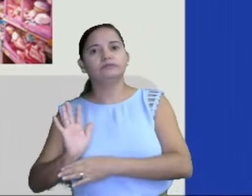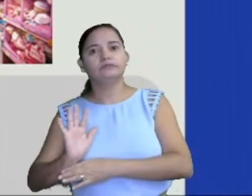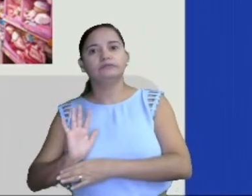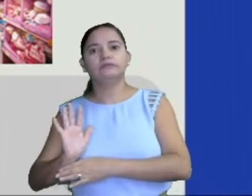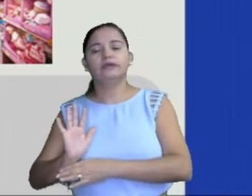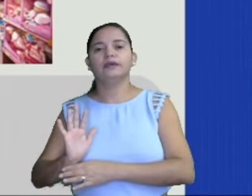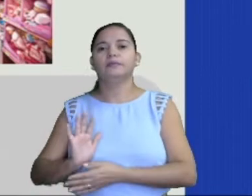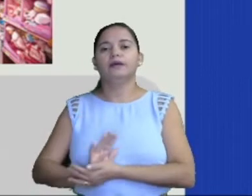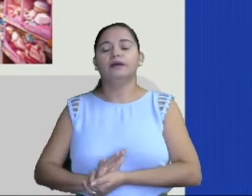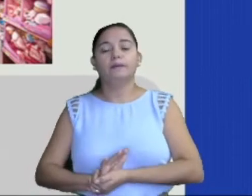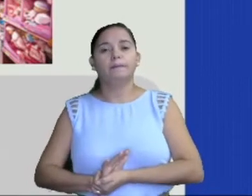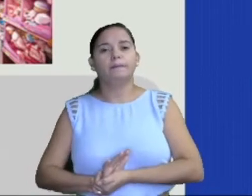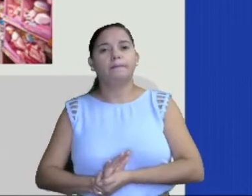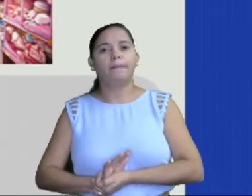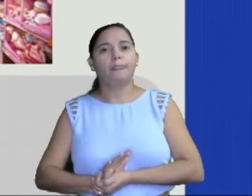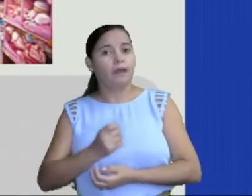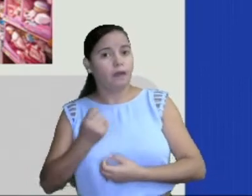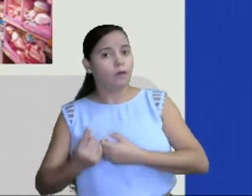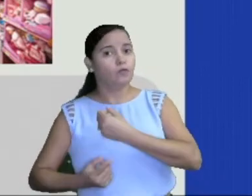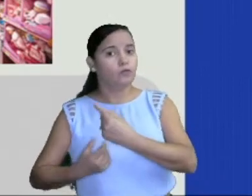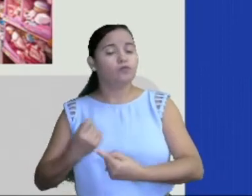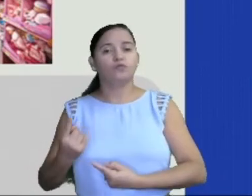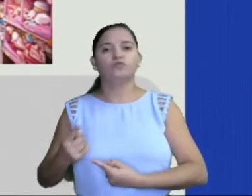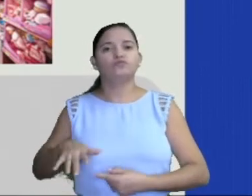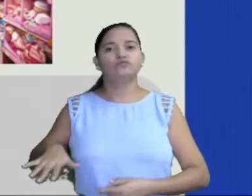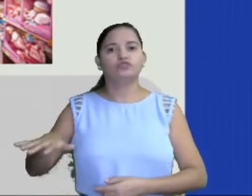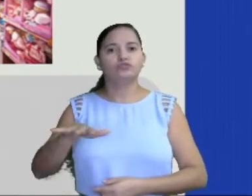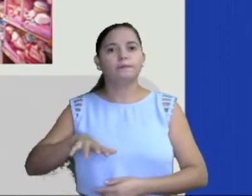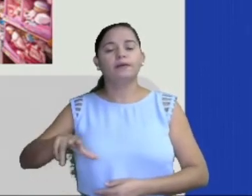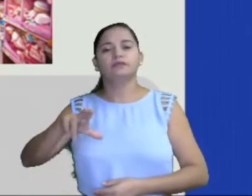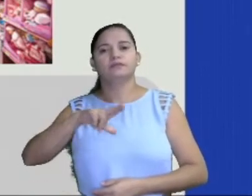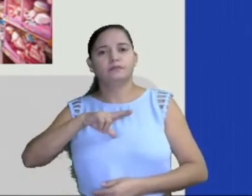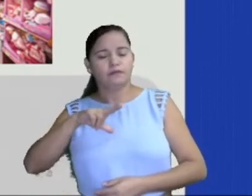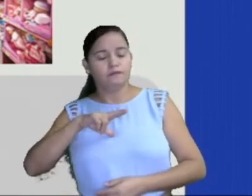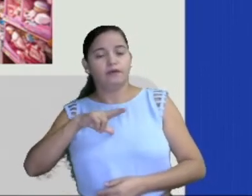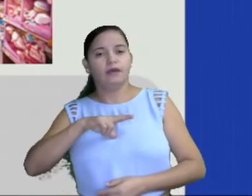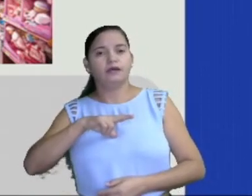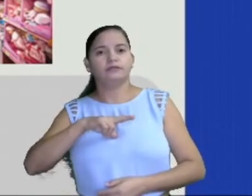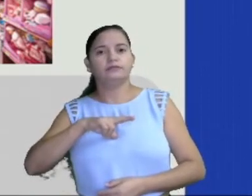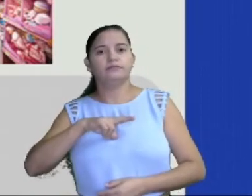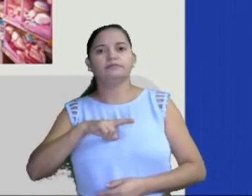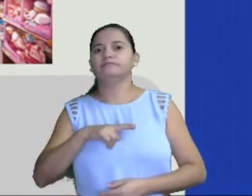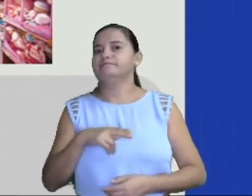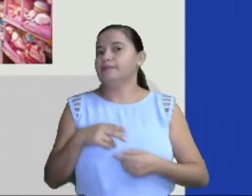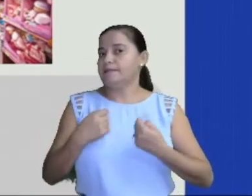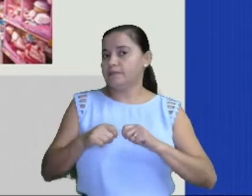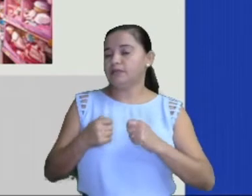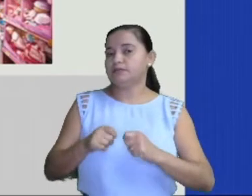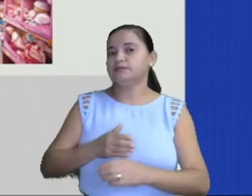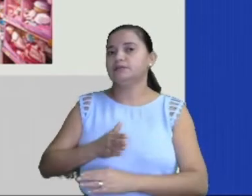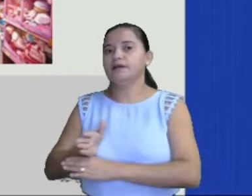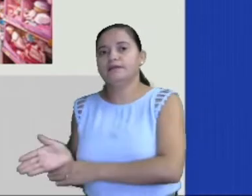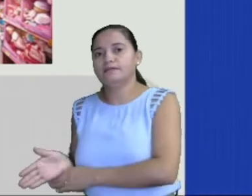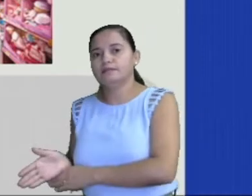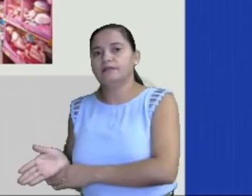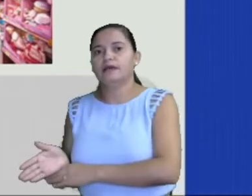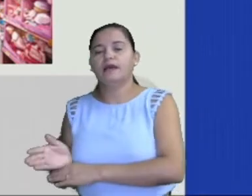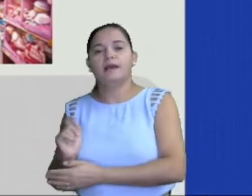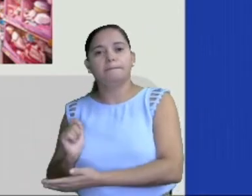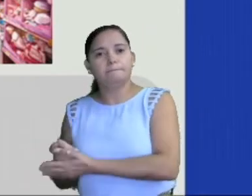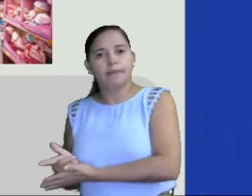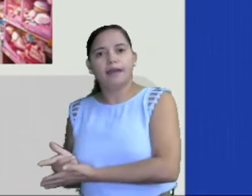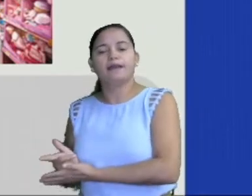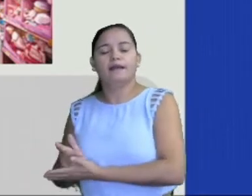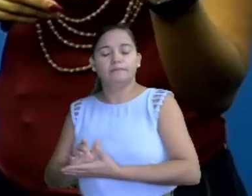espaços, alguns espaços privados permitem o acesso ao público mediante pagamento de ingresso. Como eu disse a